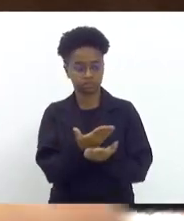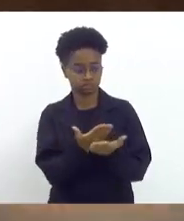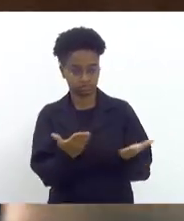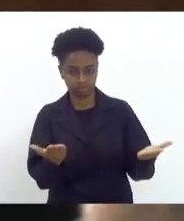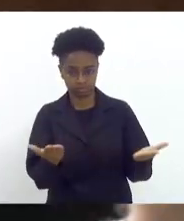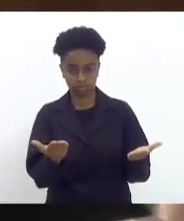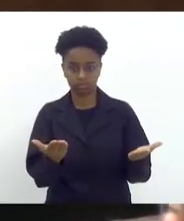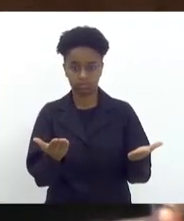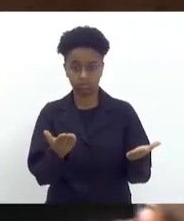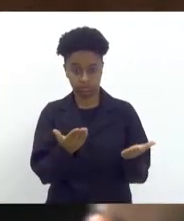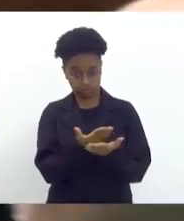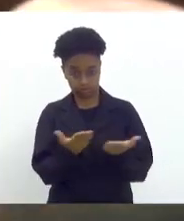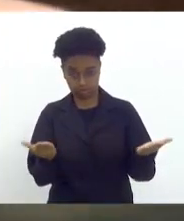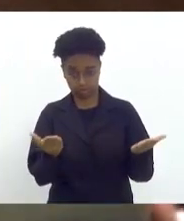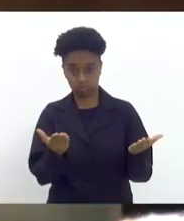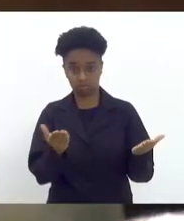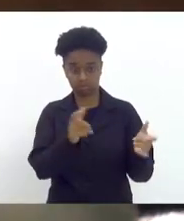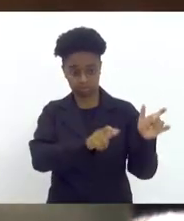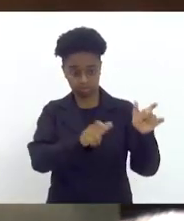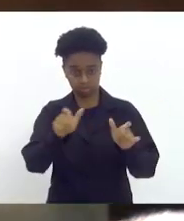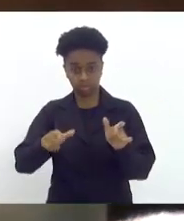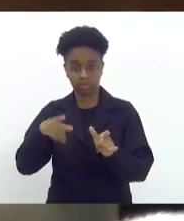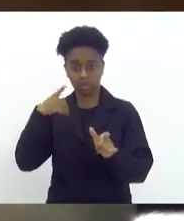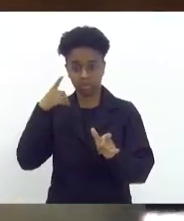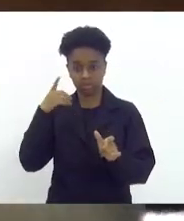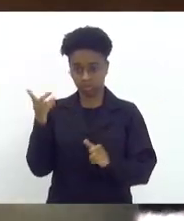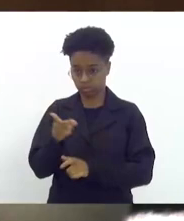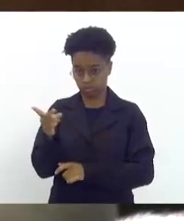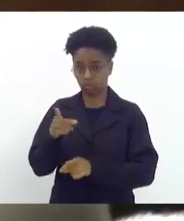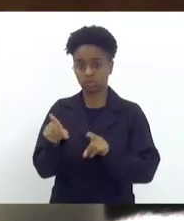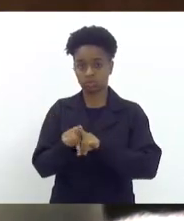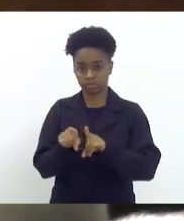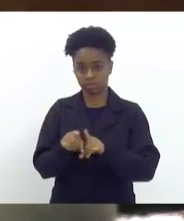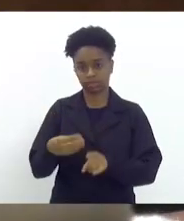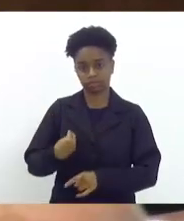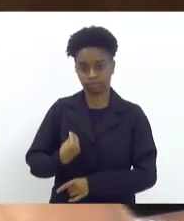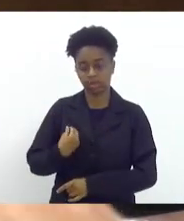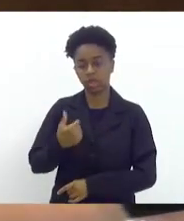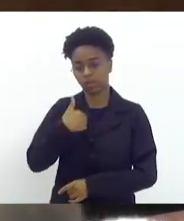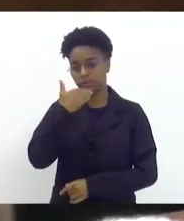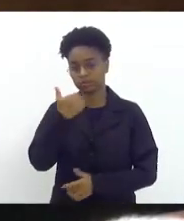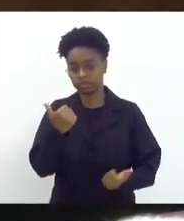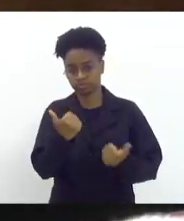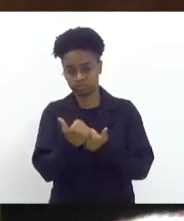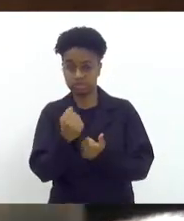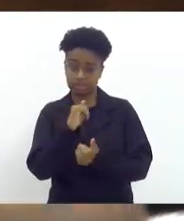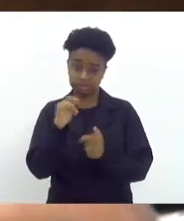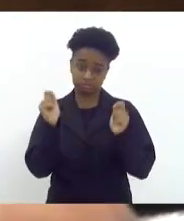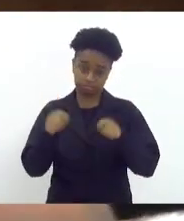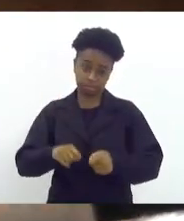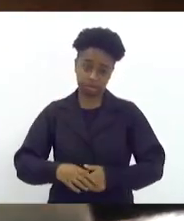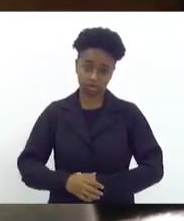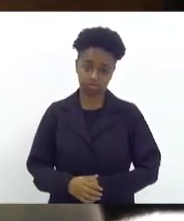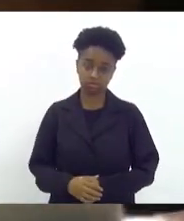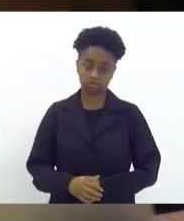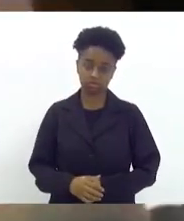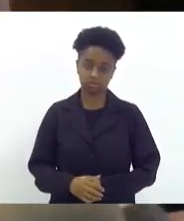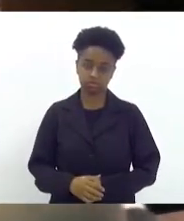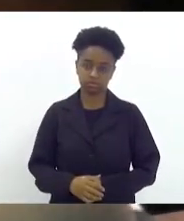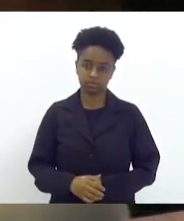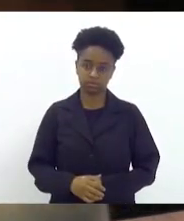excelência as vossas excelências que é deputada índia tá aí também a qual autoria Se for possível também